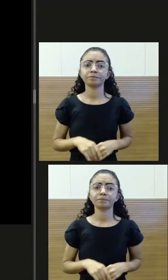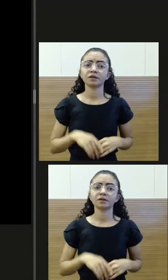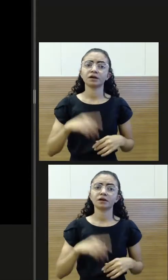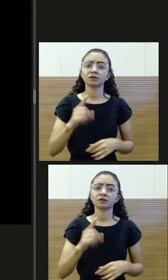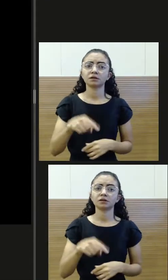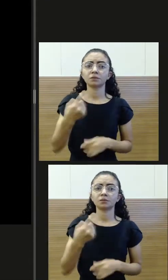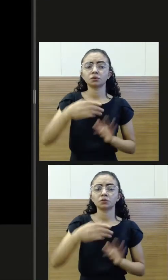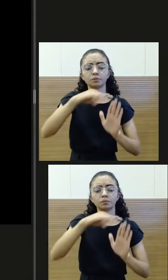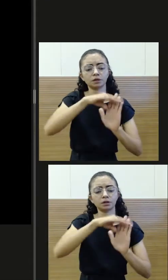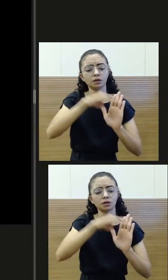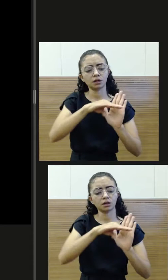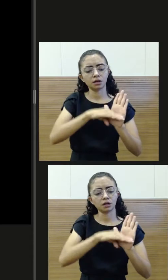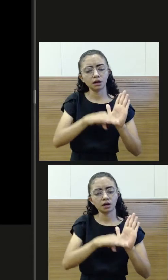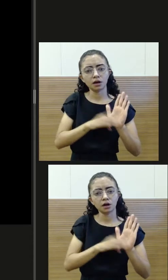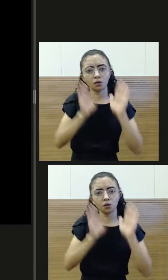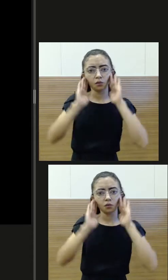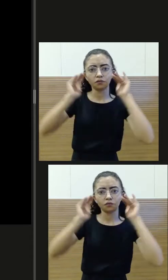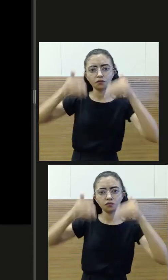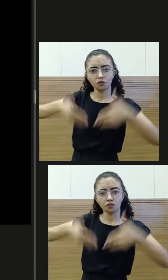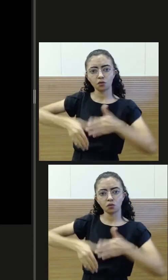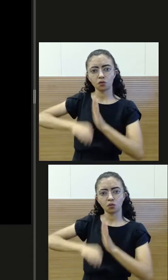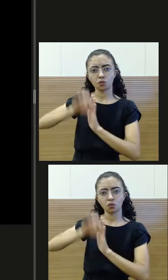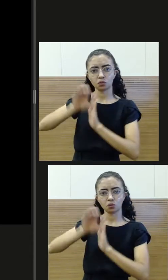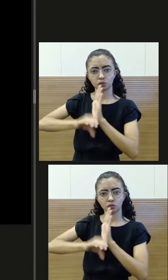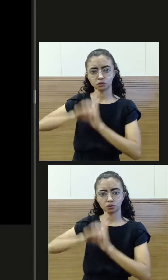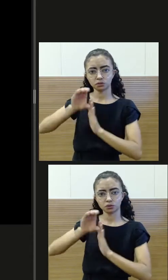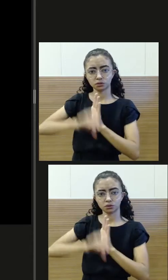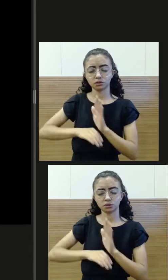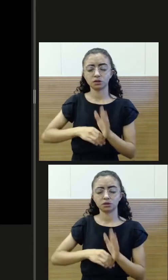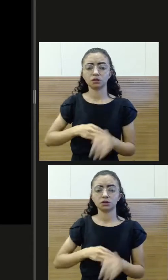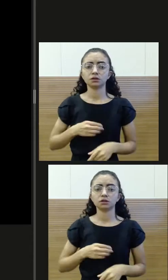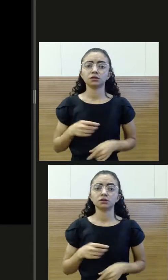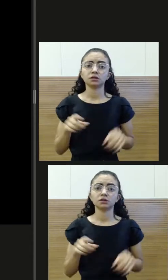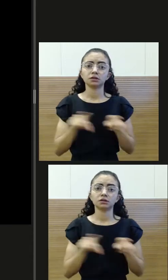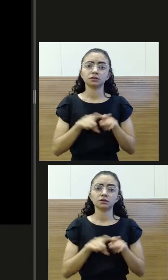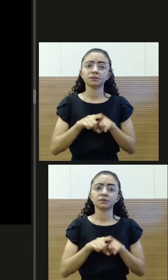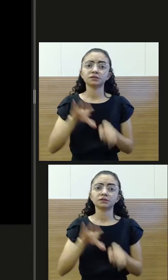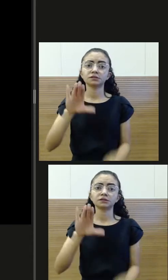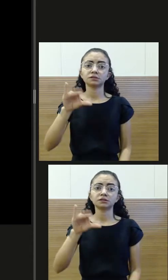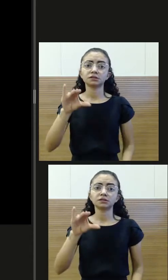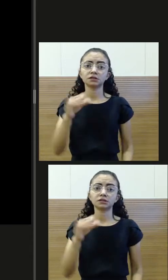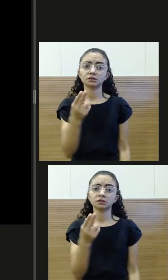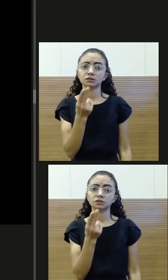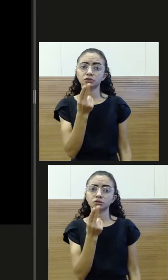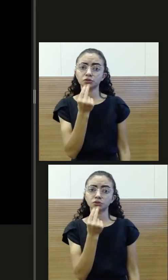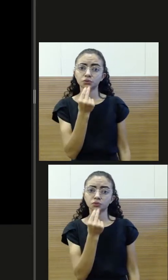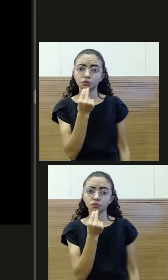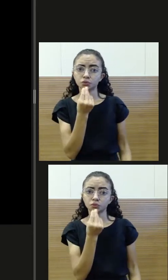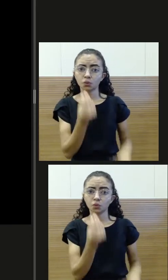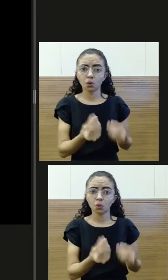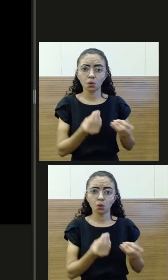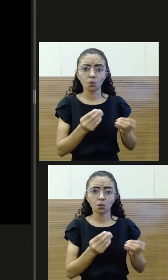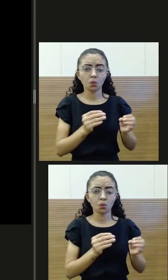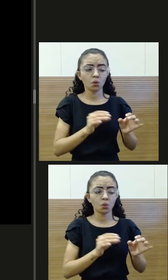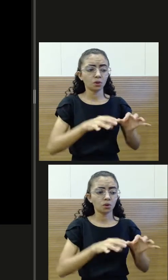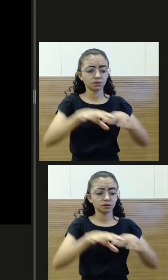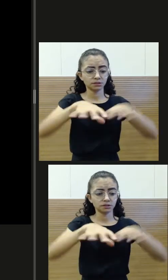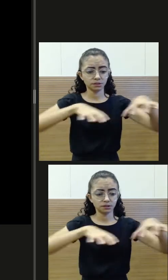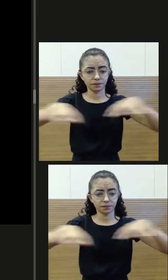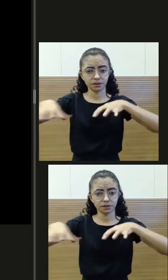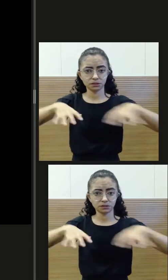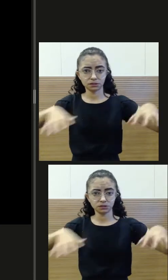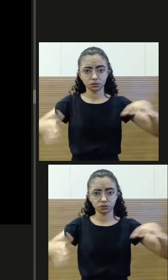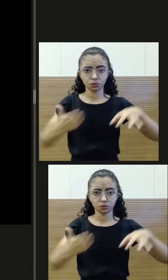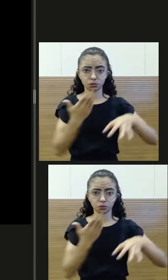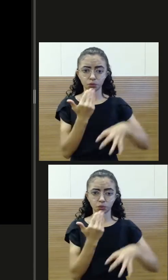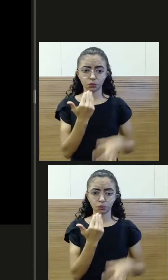e então a nova ciência de nutrição, a classificação de comida nova,